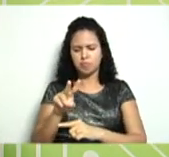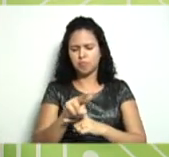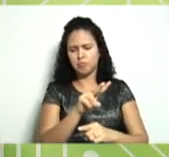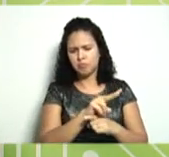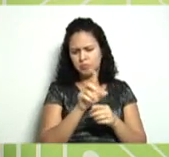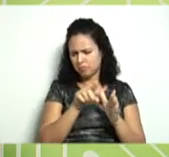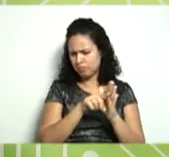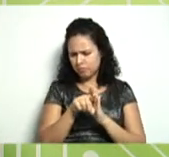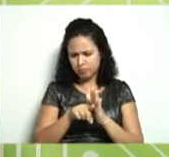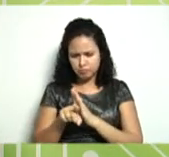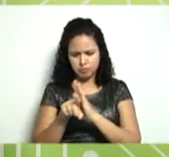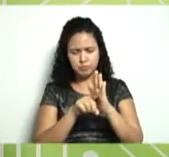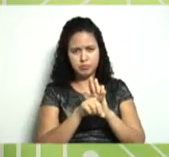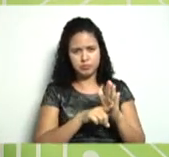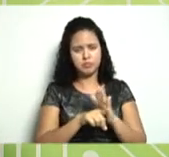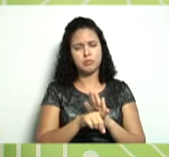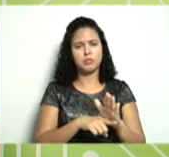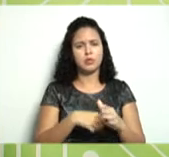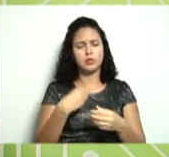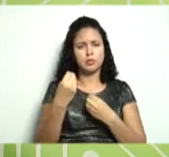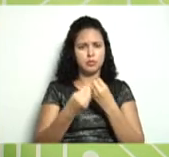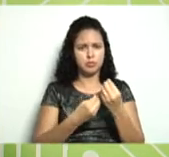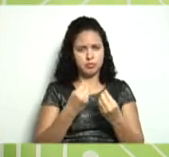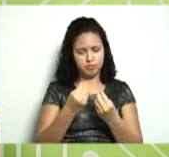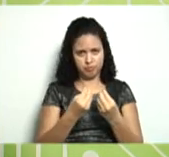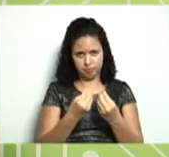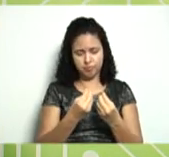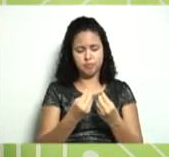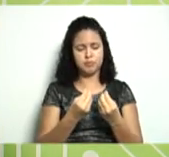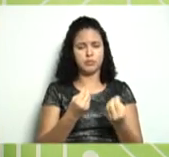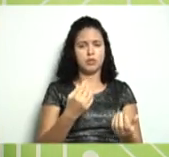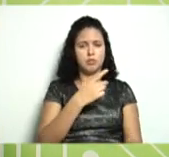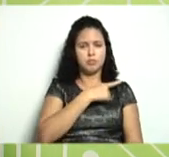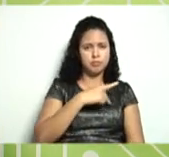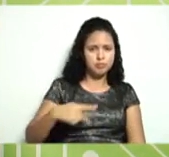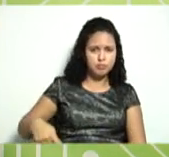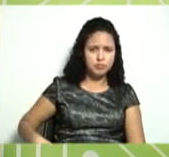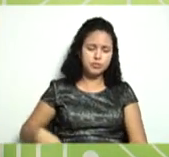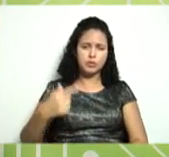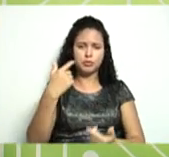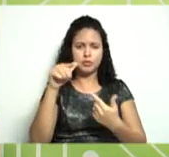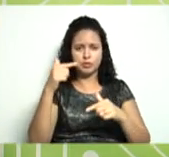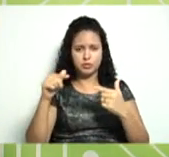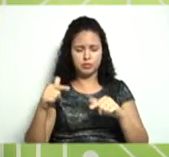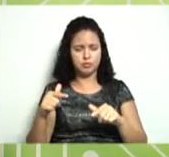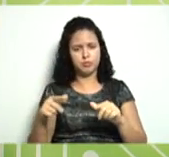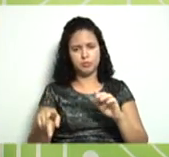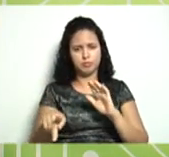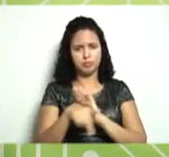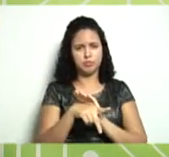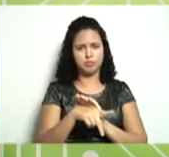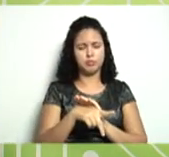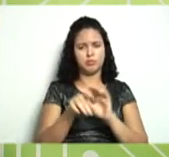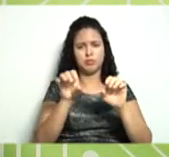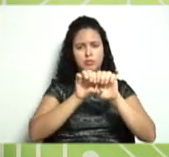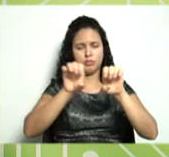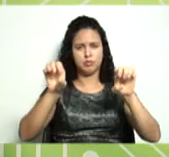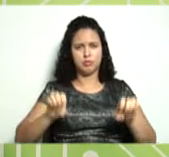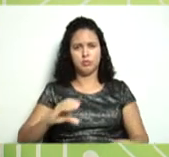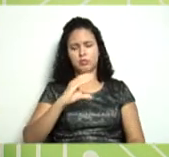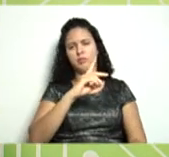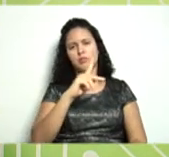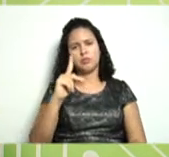estar fiscalizando as atitudes do presidente e de demais pessoas que fazem parte da sua estrutura. Vai